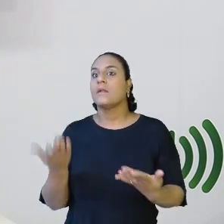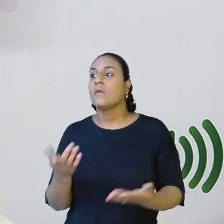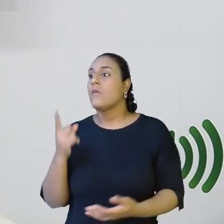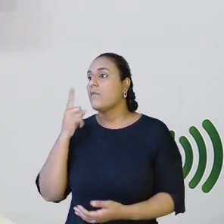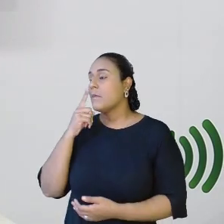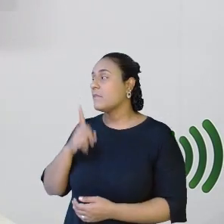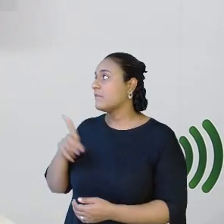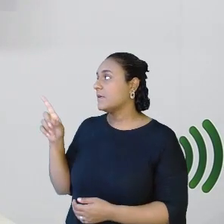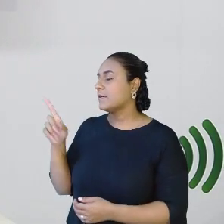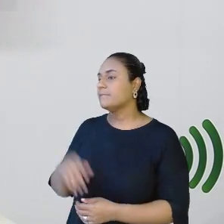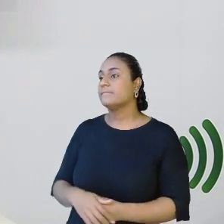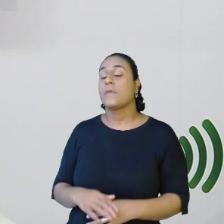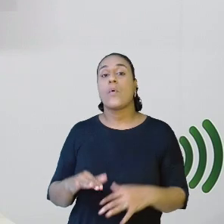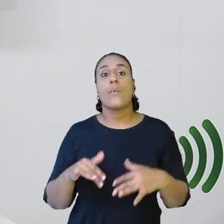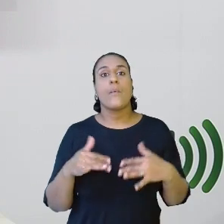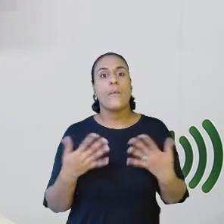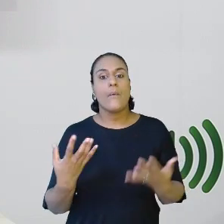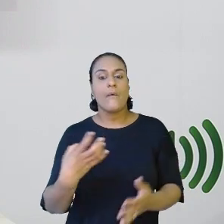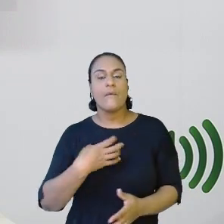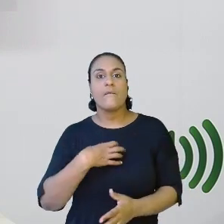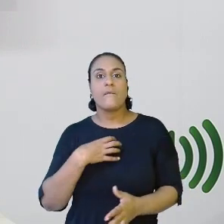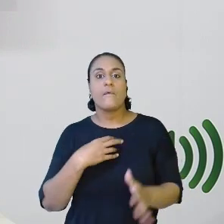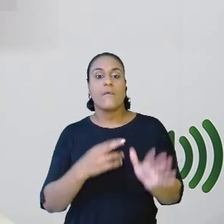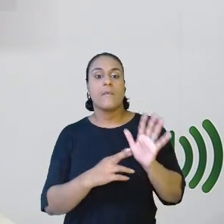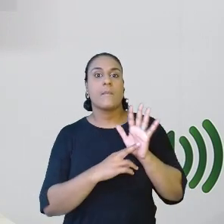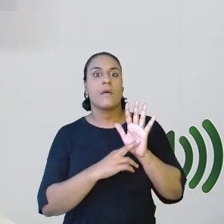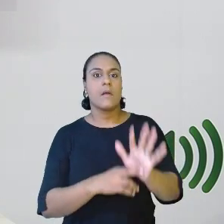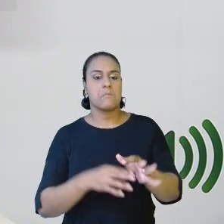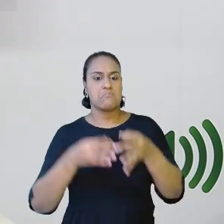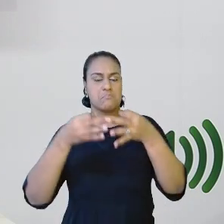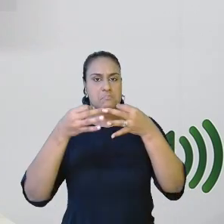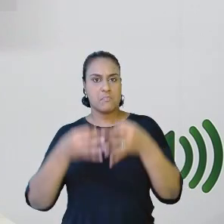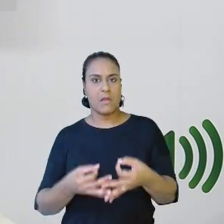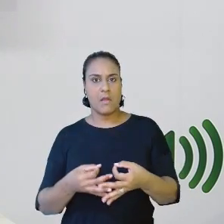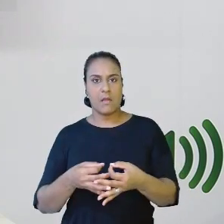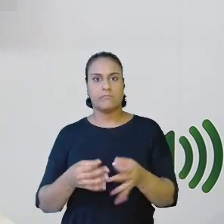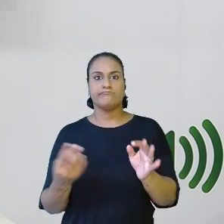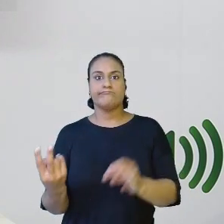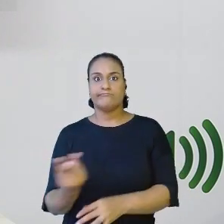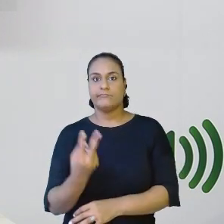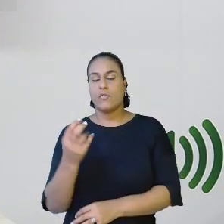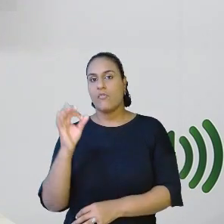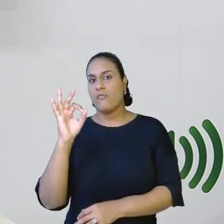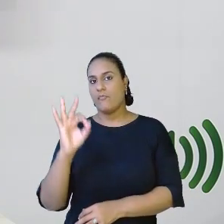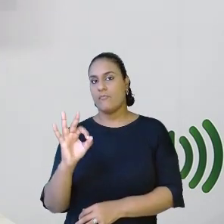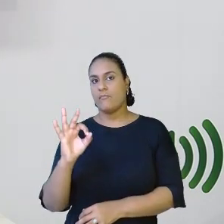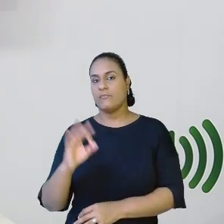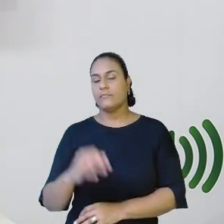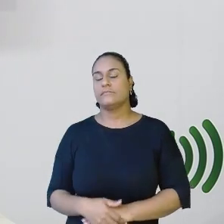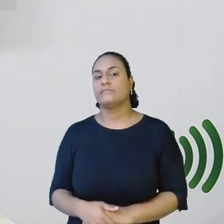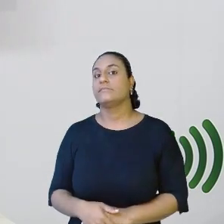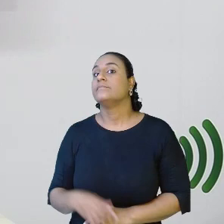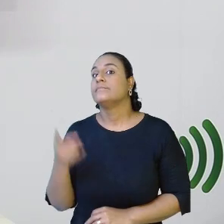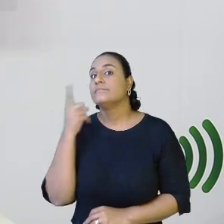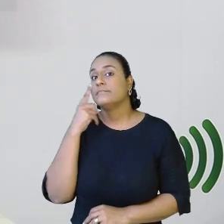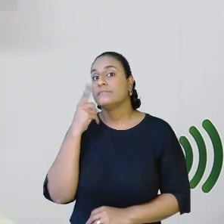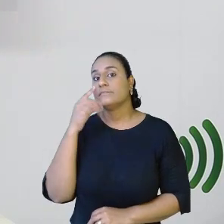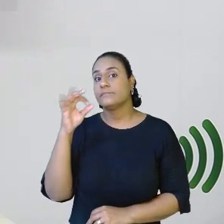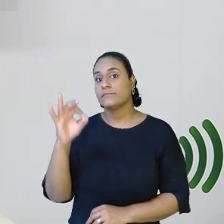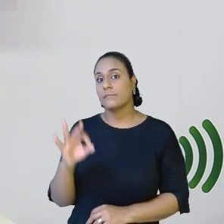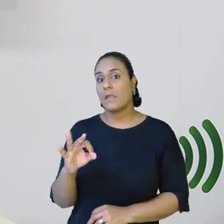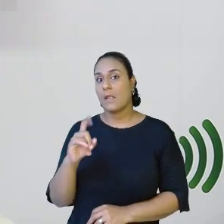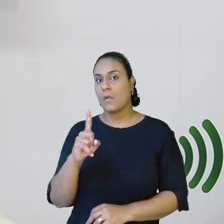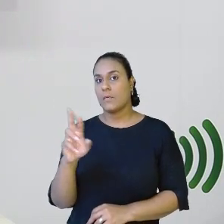situação. Qual a forma correta de representar o valor da moeda? Presta atenção, a moeda aqui é